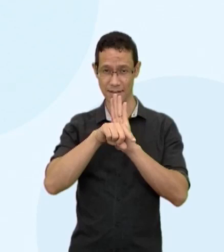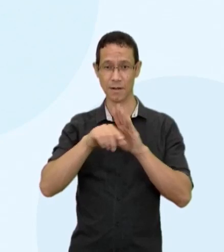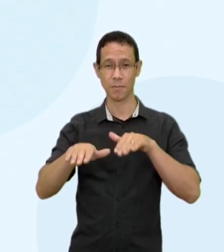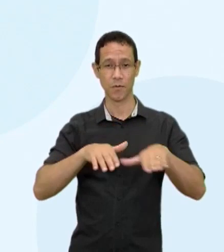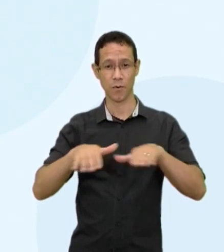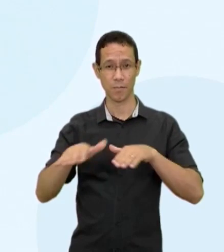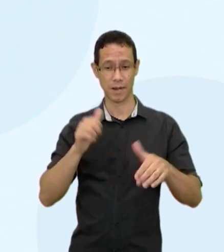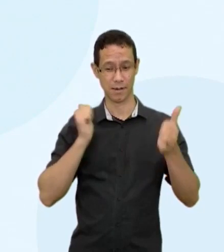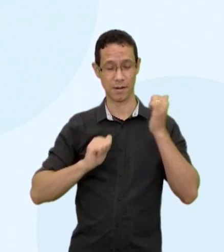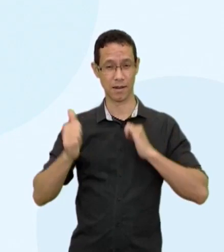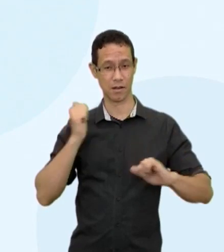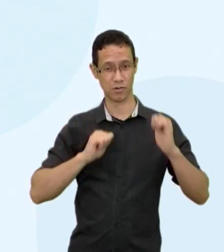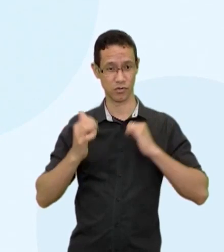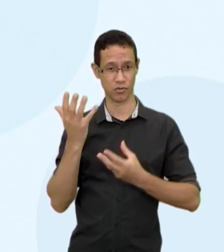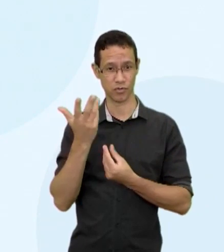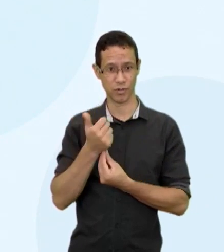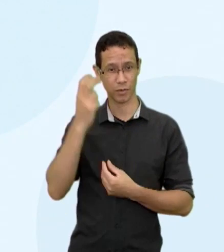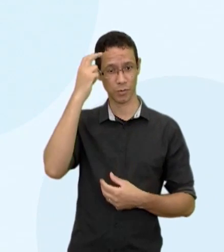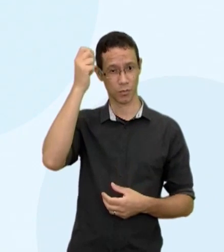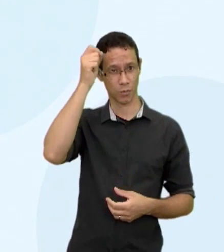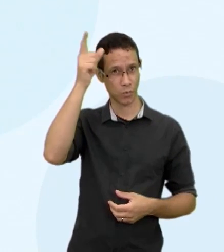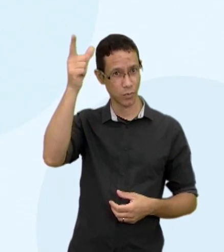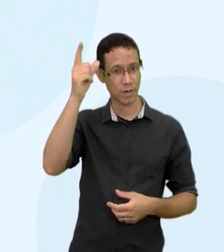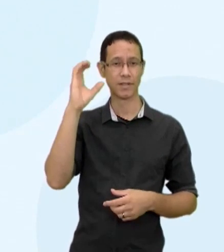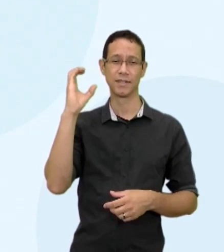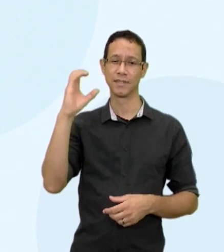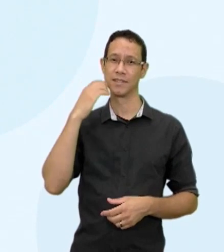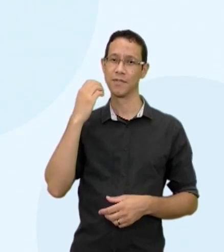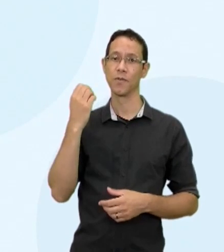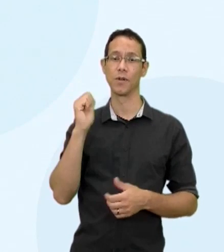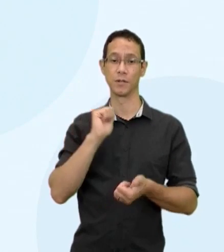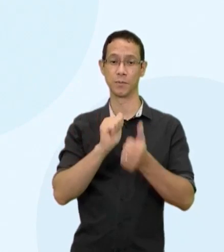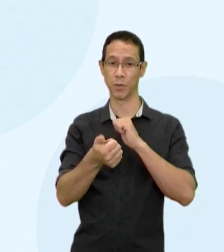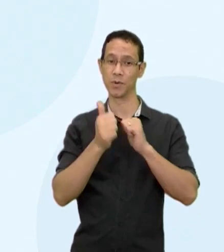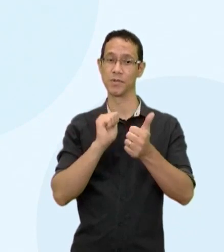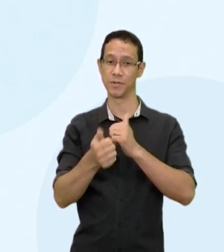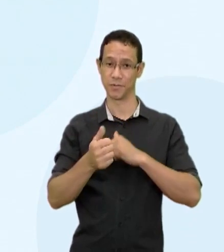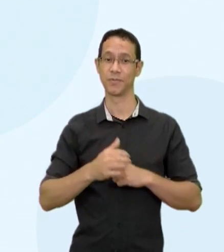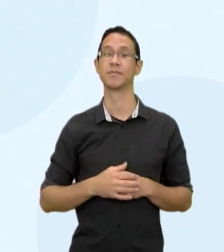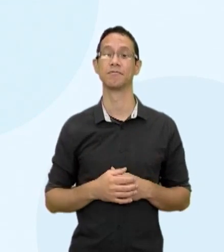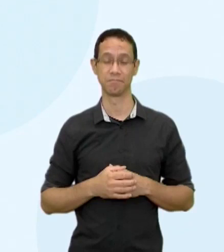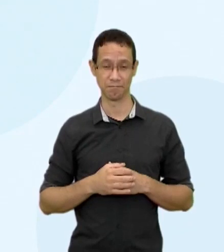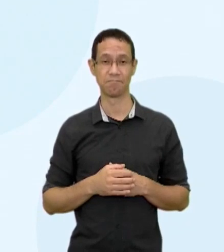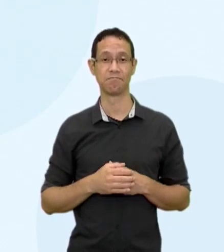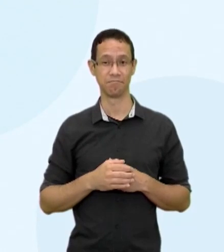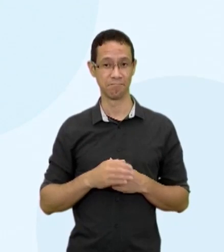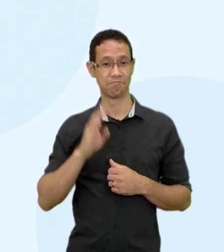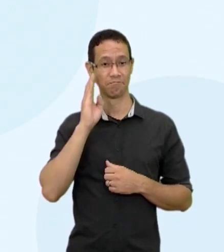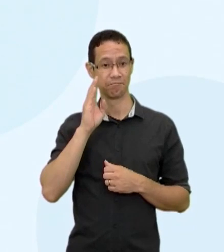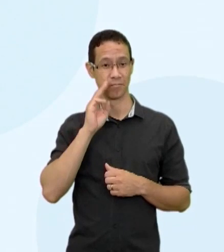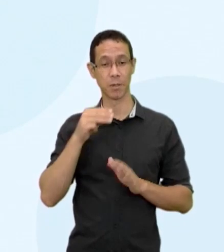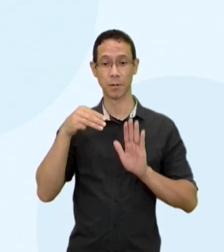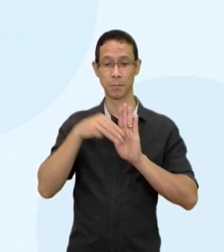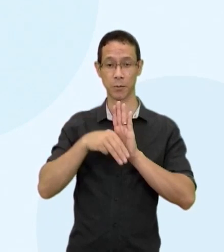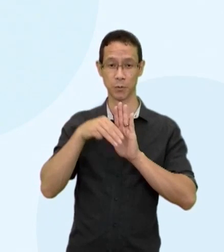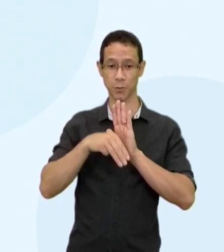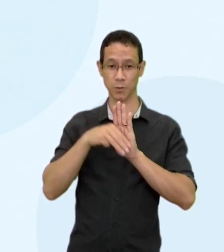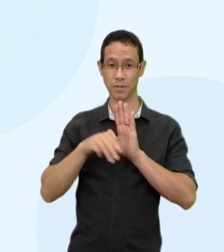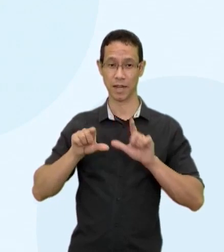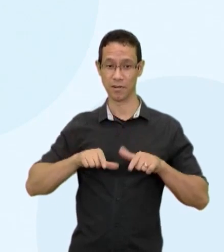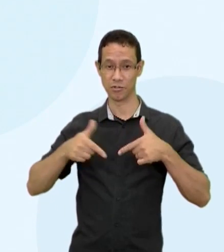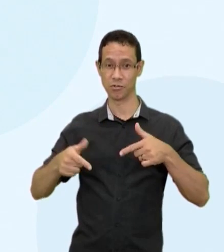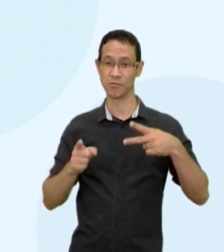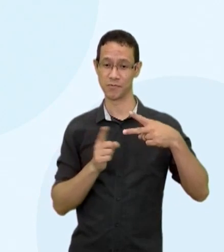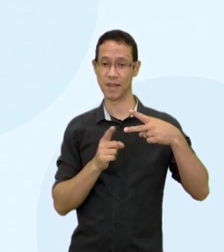campos artístico, cultural, científico e esportivo. Olha que bacana. Verdade, olha só. Metodologias ativas. Puxa, isso